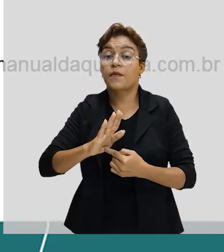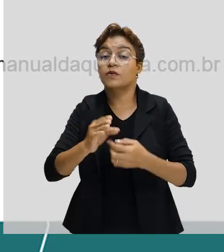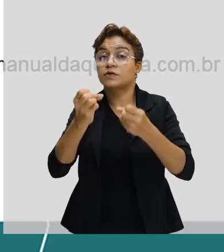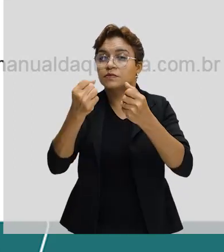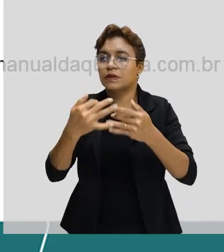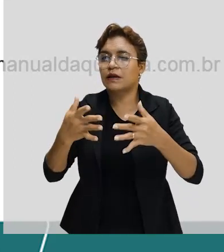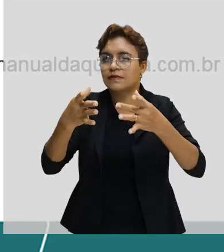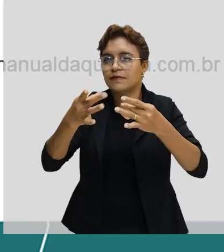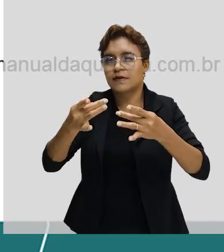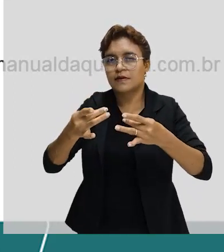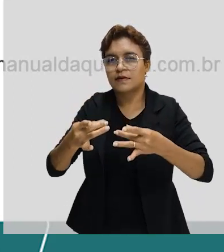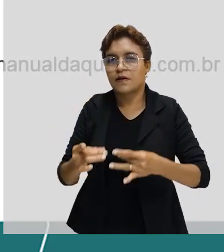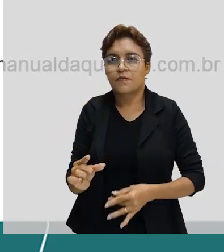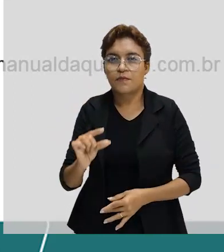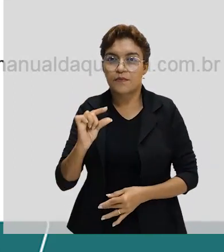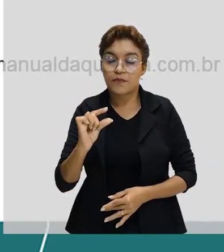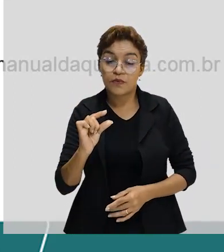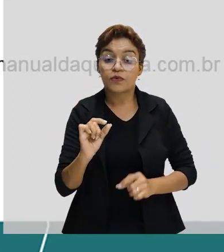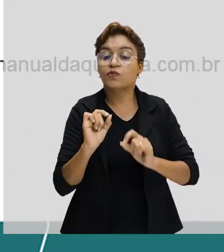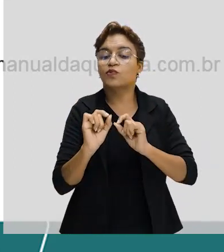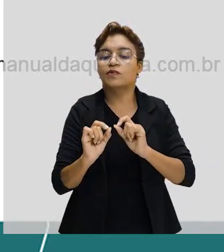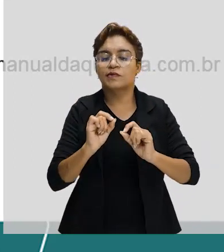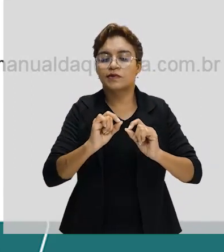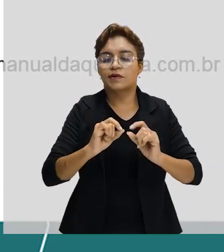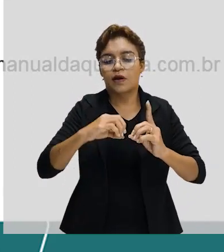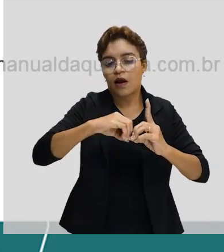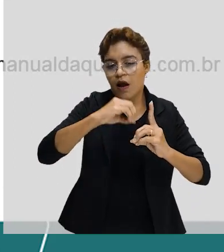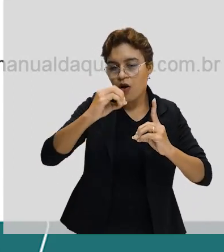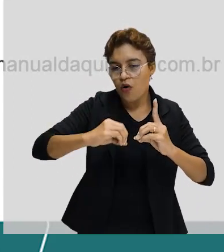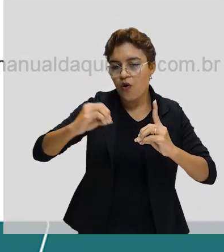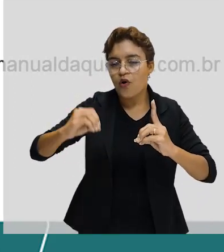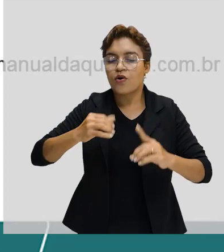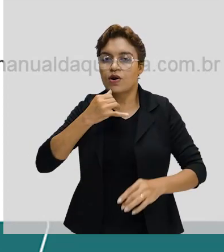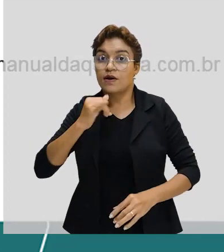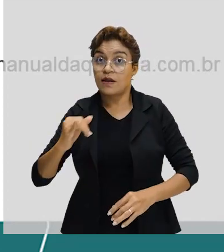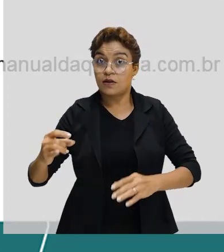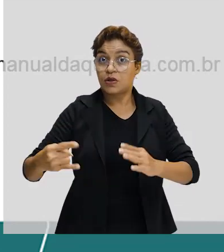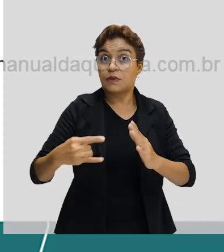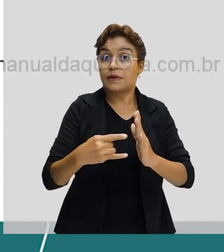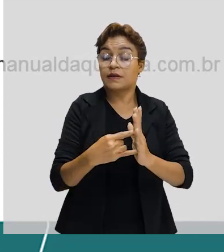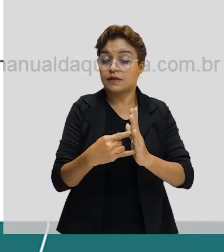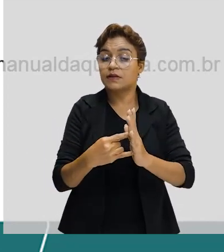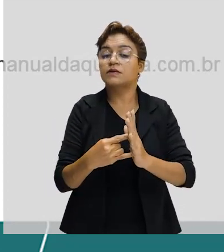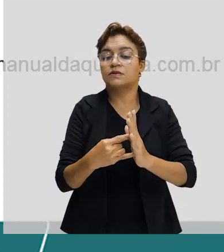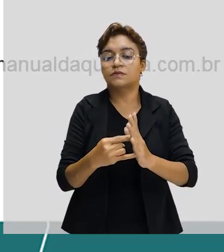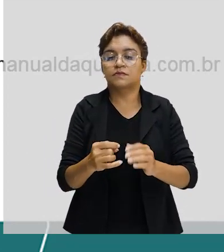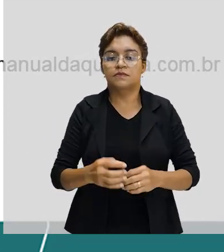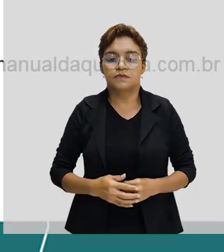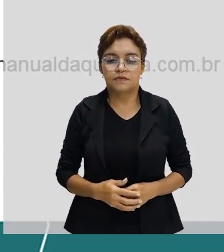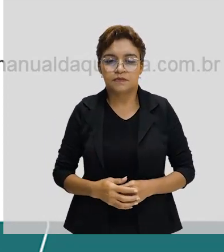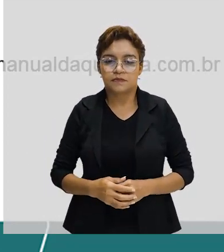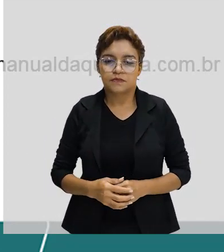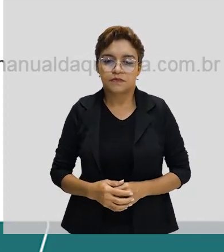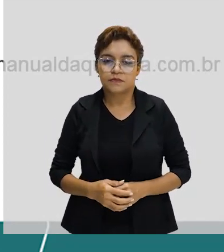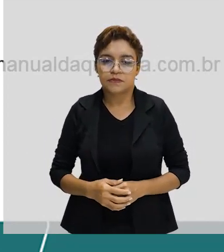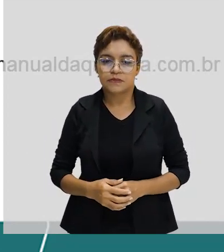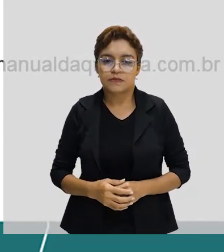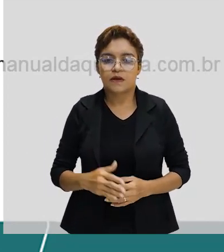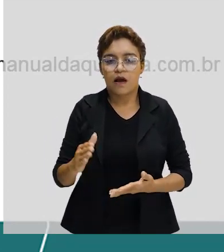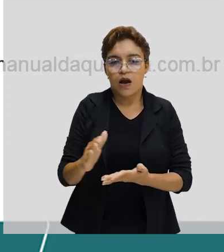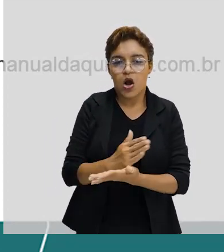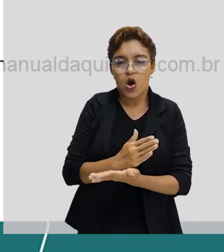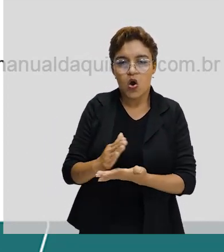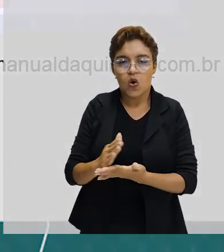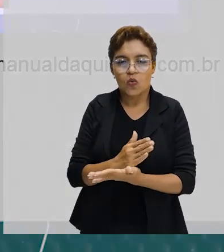um pouquinho, né, dessas ondas eletromagnéticas, né, como a gente se relaciona, como que a gente encontra elas